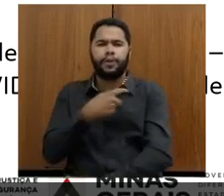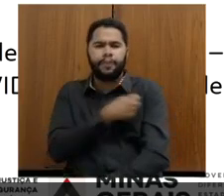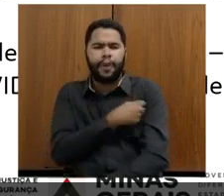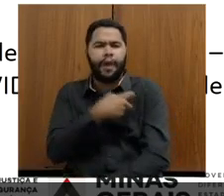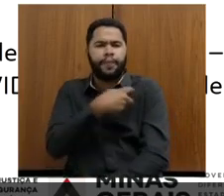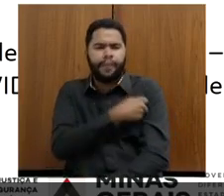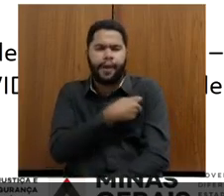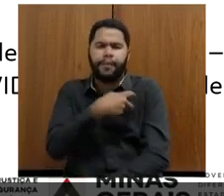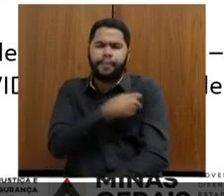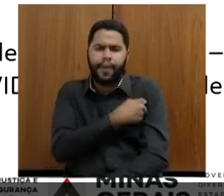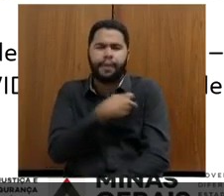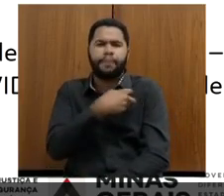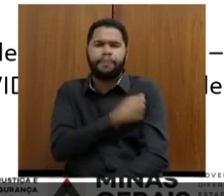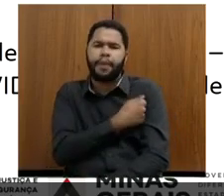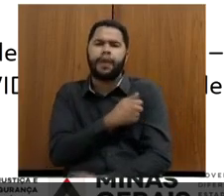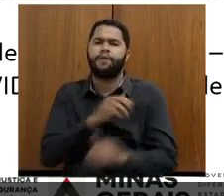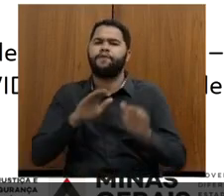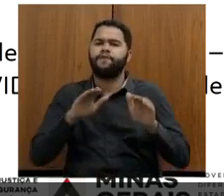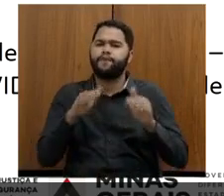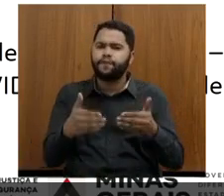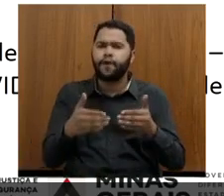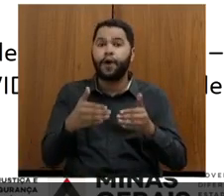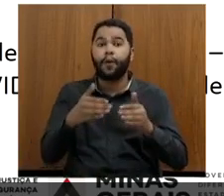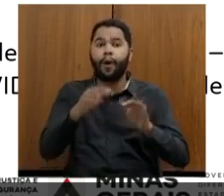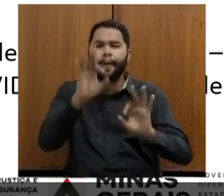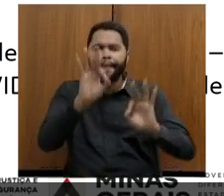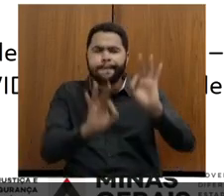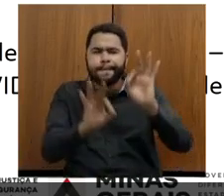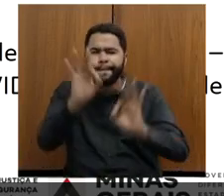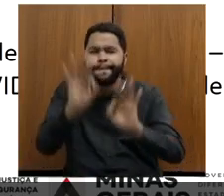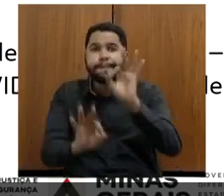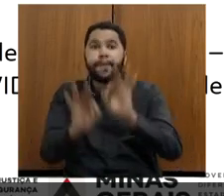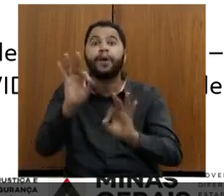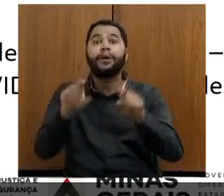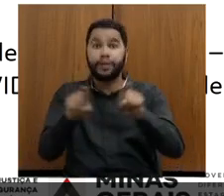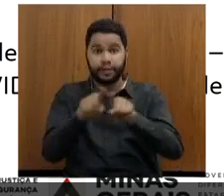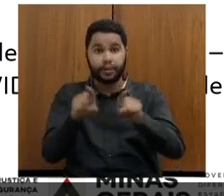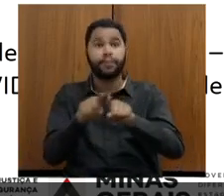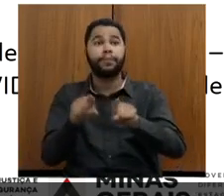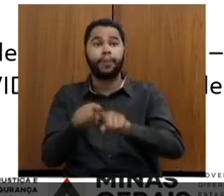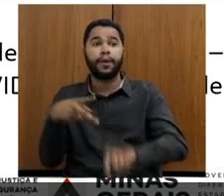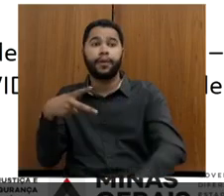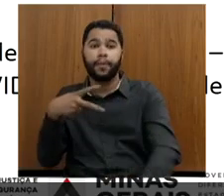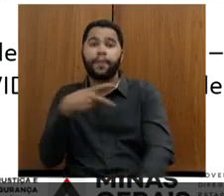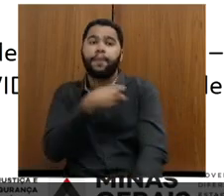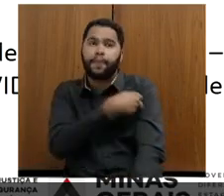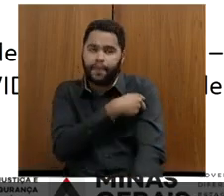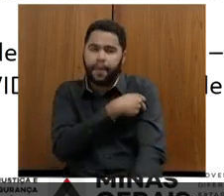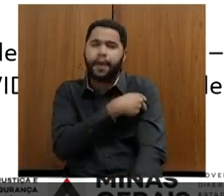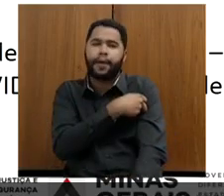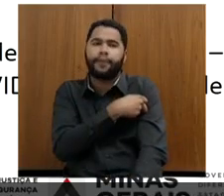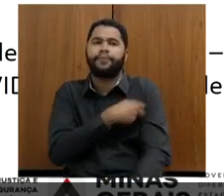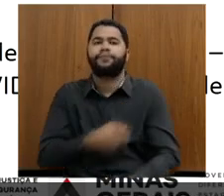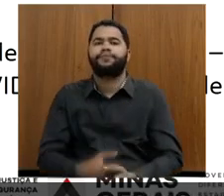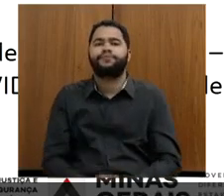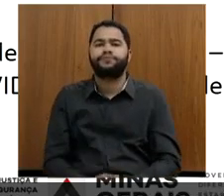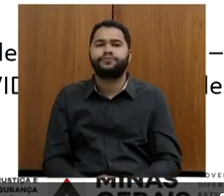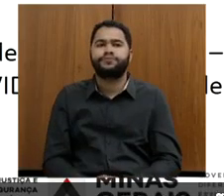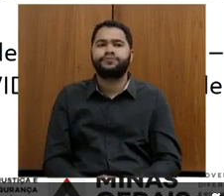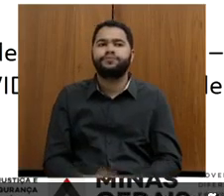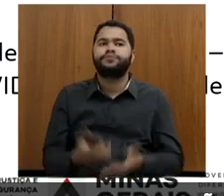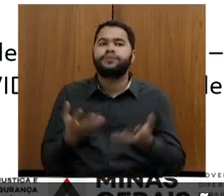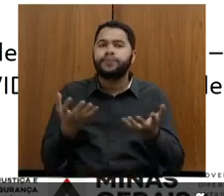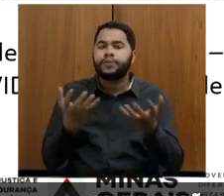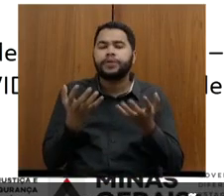vacinação no que se refere ao planejamento e execução da operação dessa vacinação